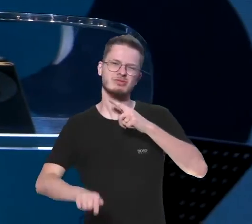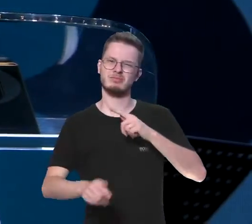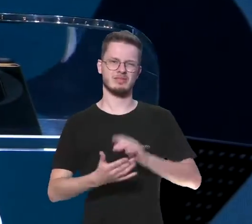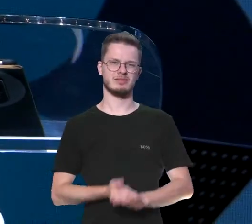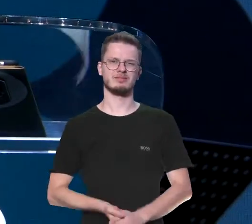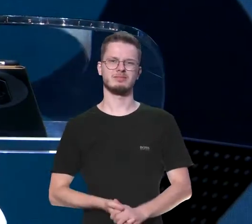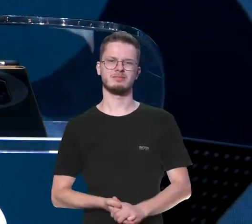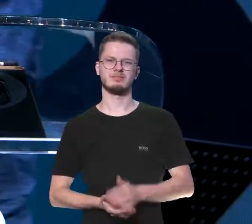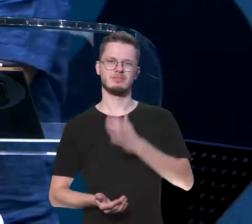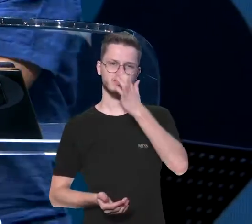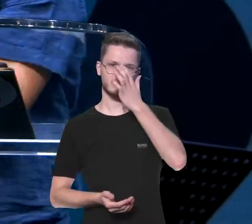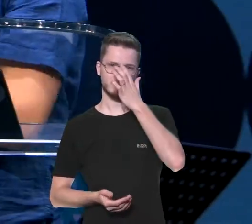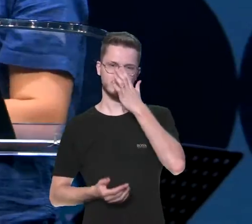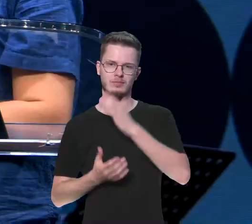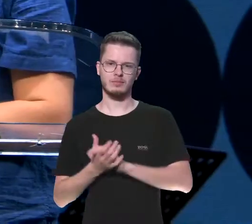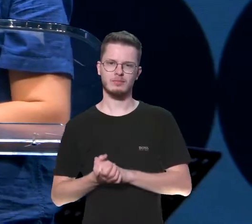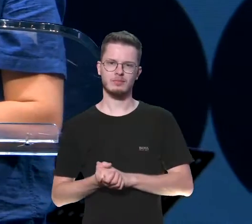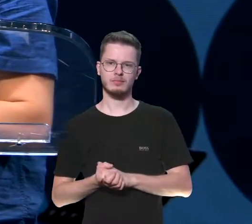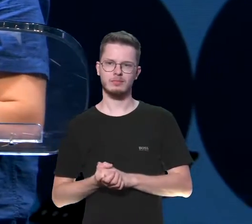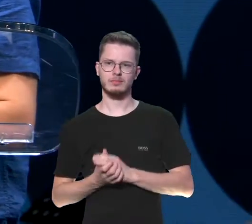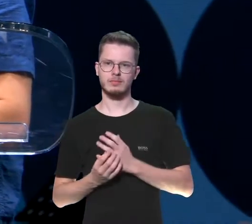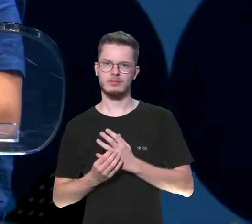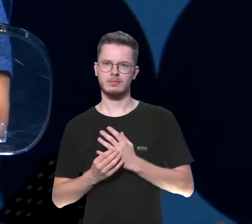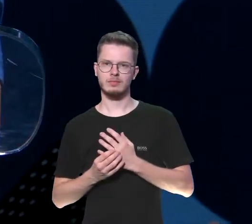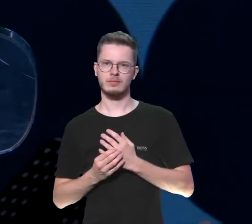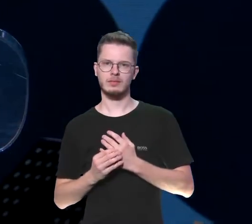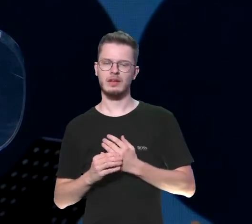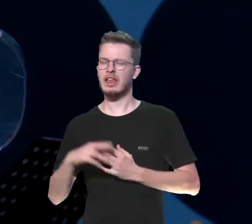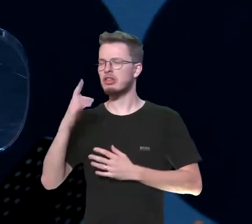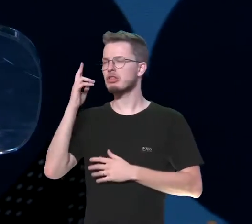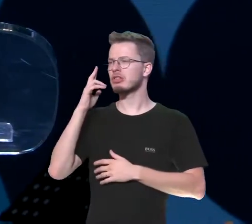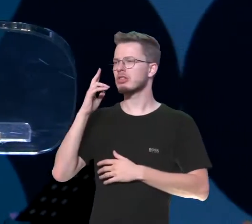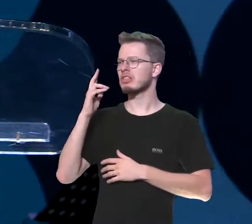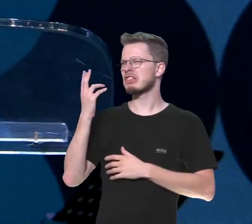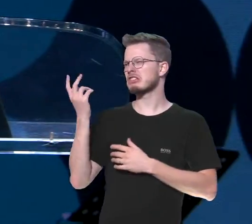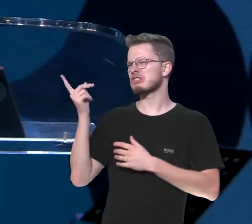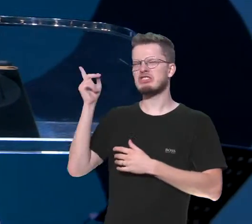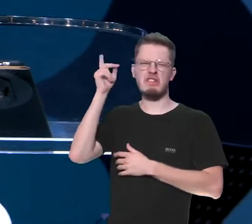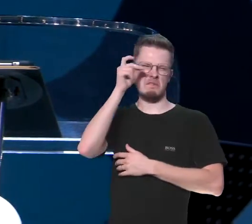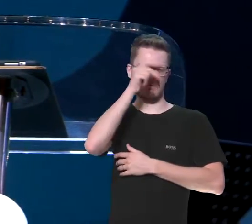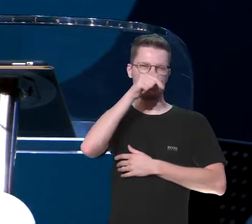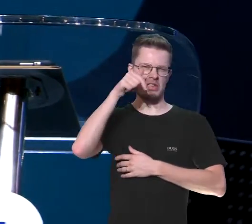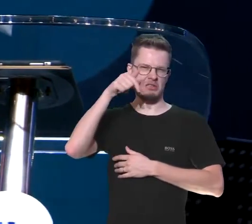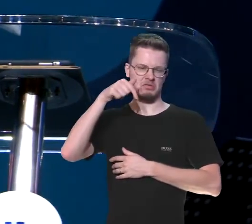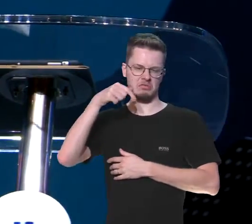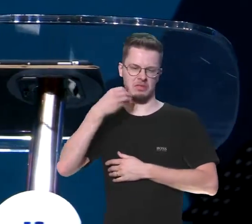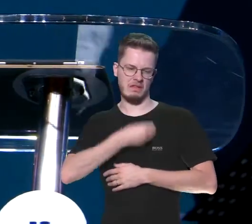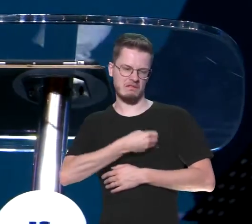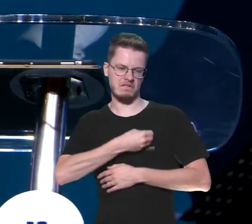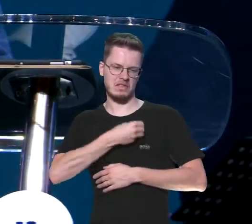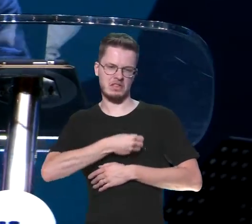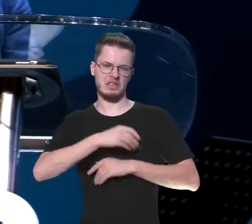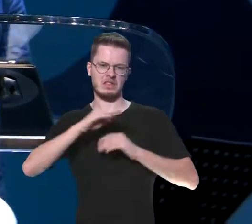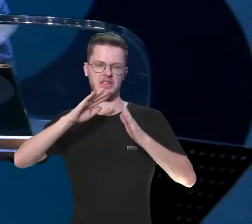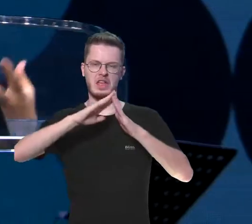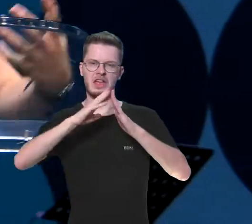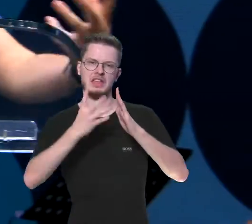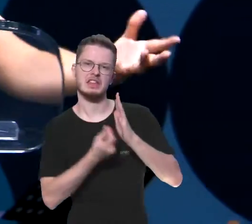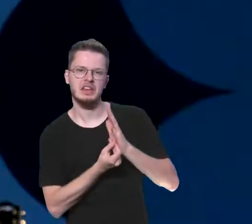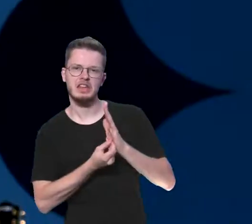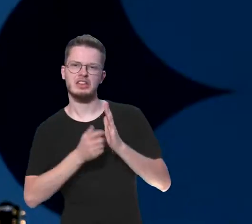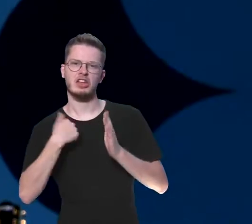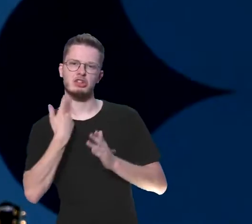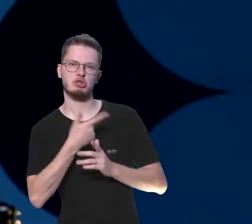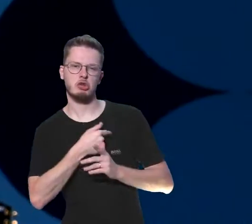exteriorizar alguns tipos de atitudes agressivas. Dificilmente a gente vai xingar alguém, a gente vai falar alguma